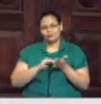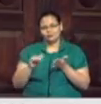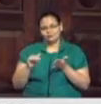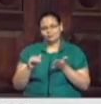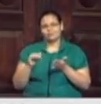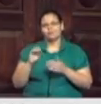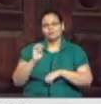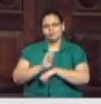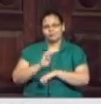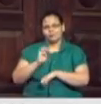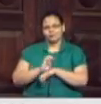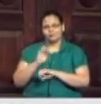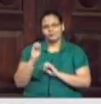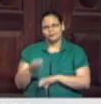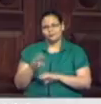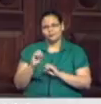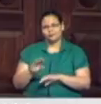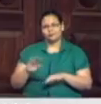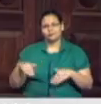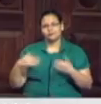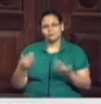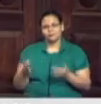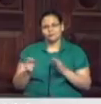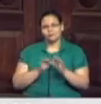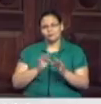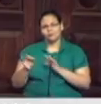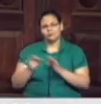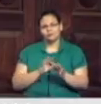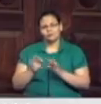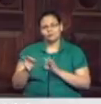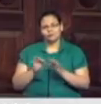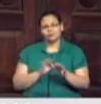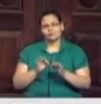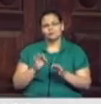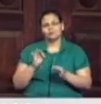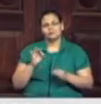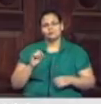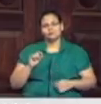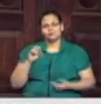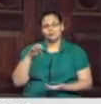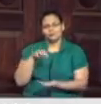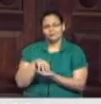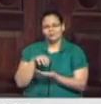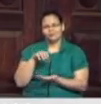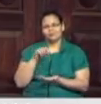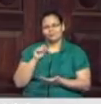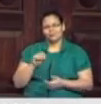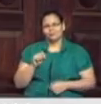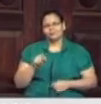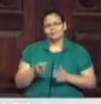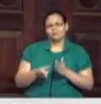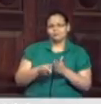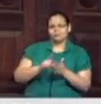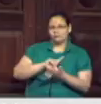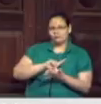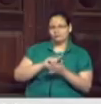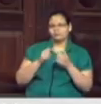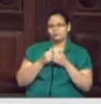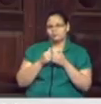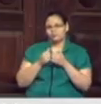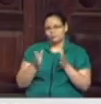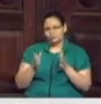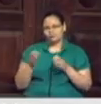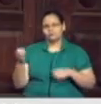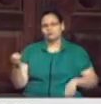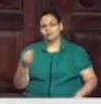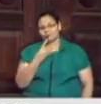de Educação, que quando do planejamento da rede, em ano que antecede o início de